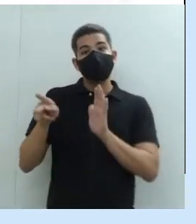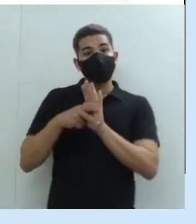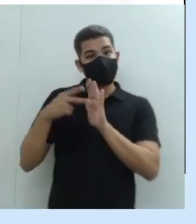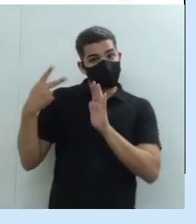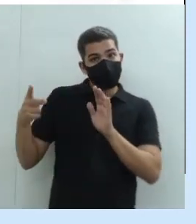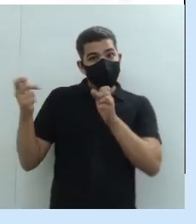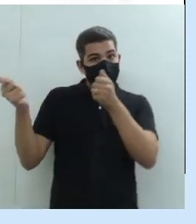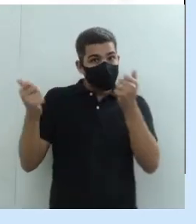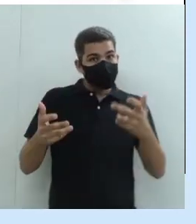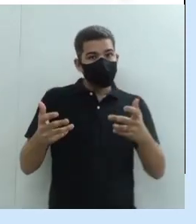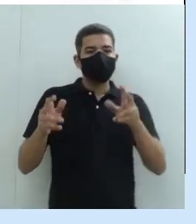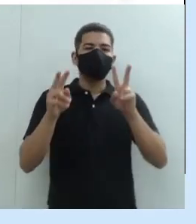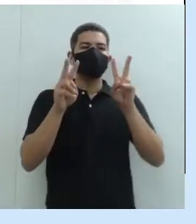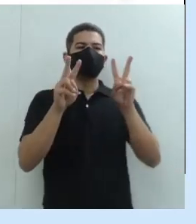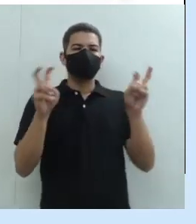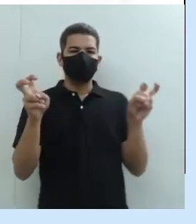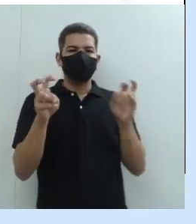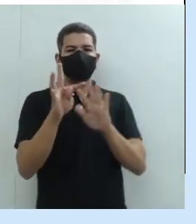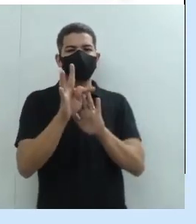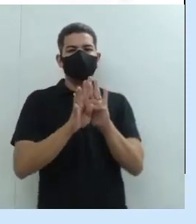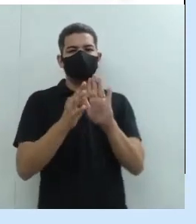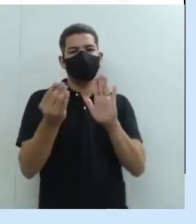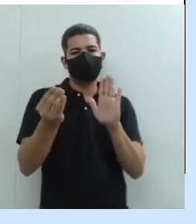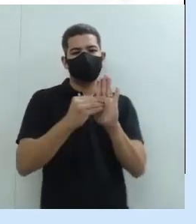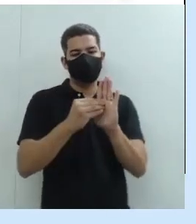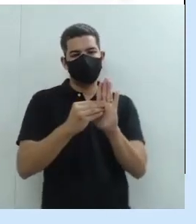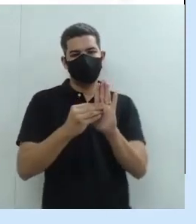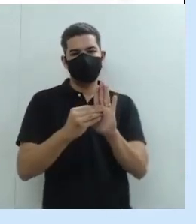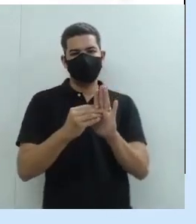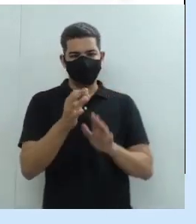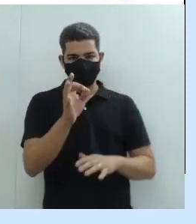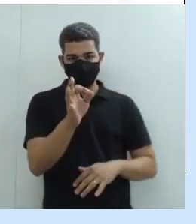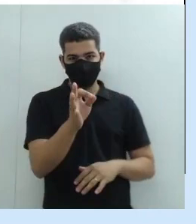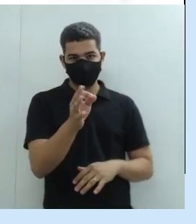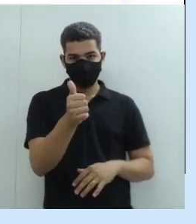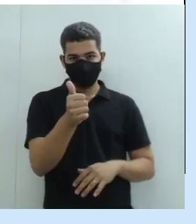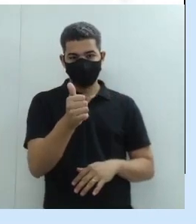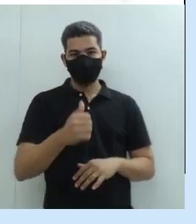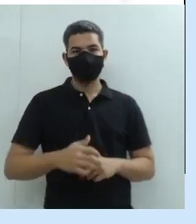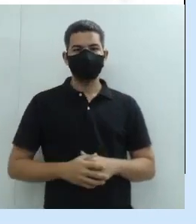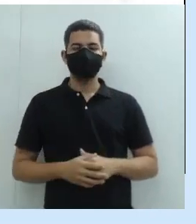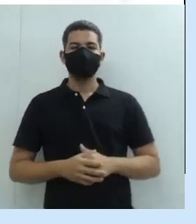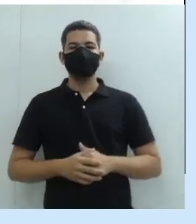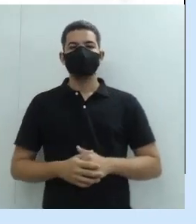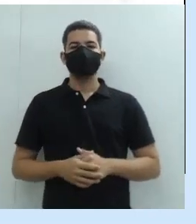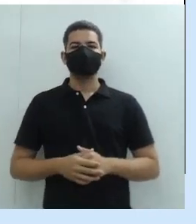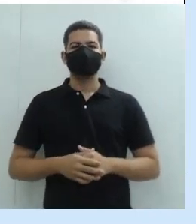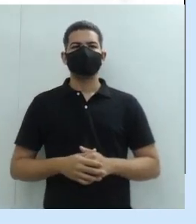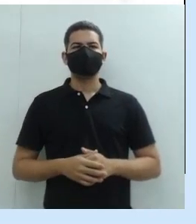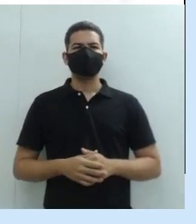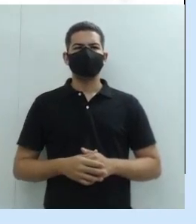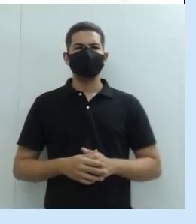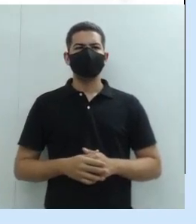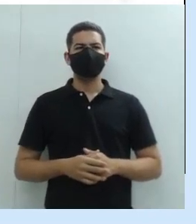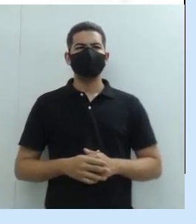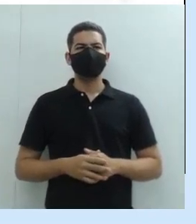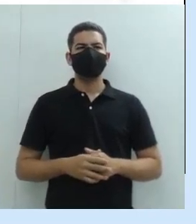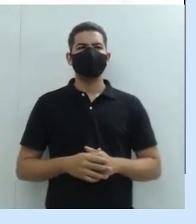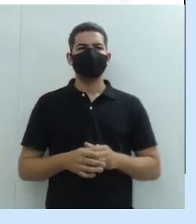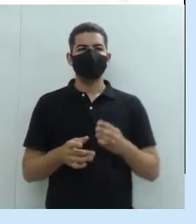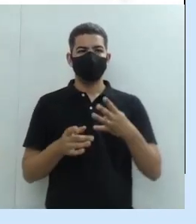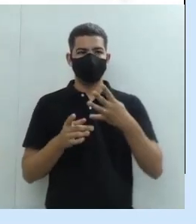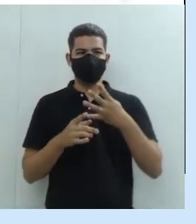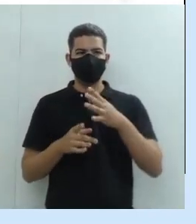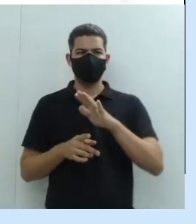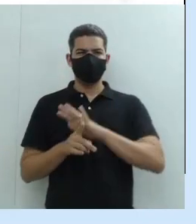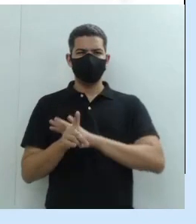citar alguém com as palavras dela, a gente utiliza esse sinal de pontuação, ok? E temos a